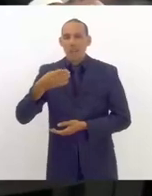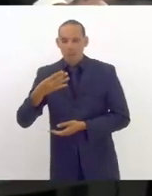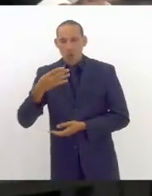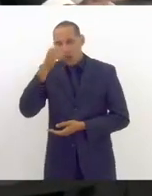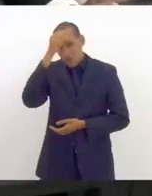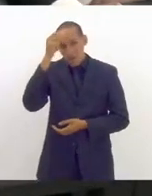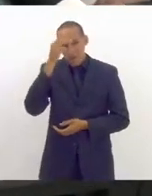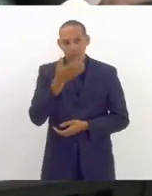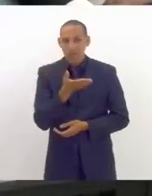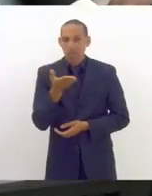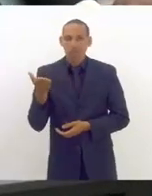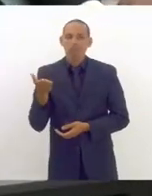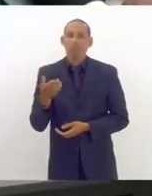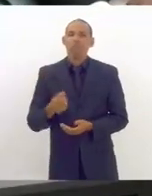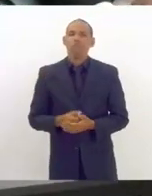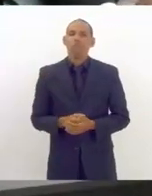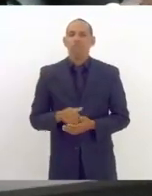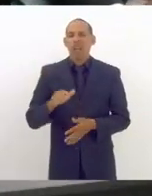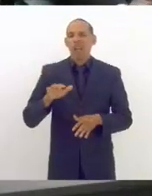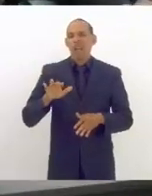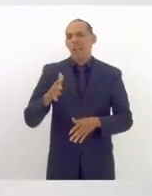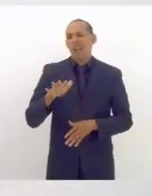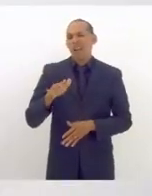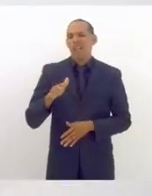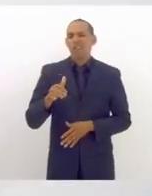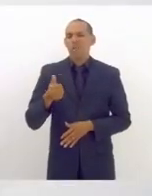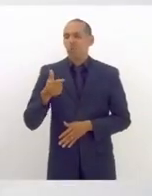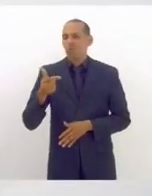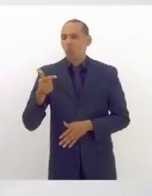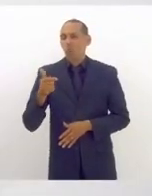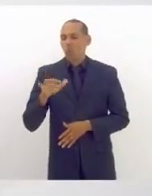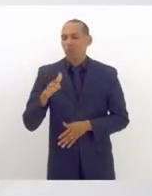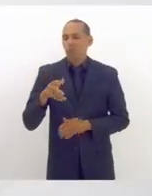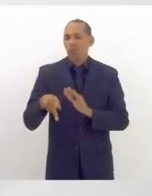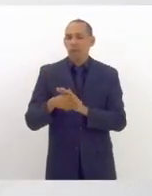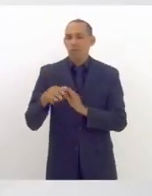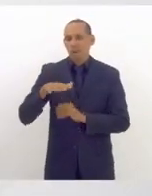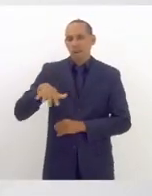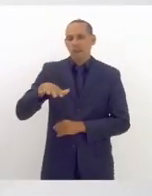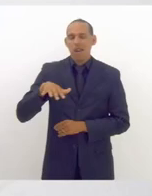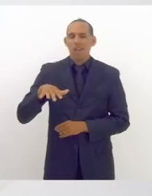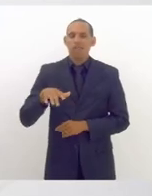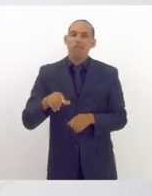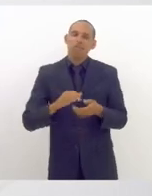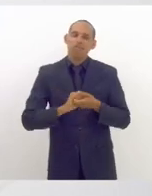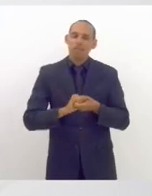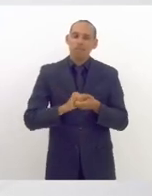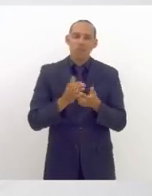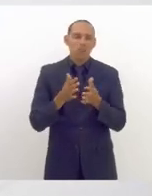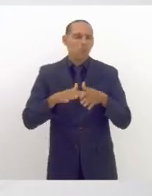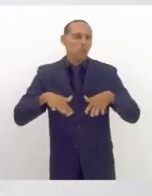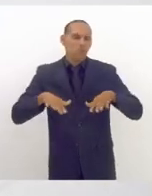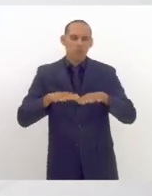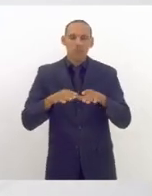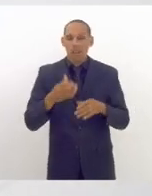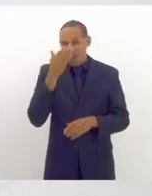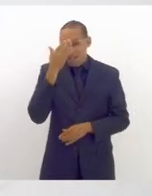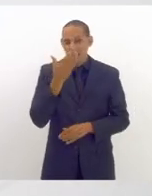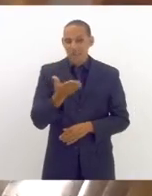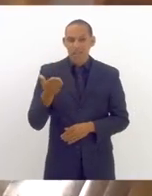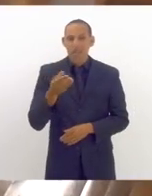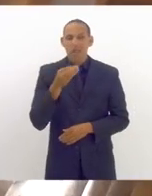prefeitas talvez 12 sejam da região e quero saudar todos agradecer a oportunidade